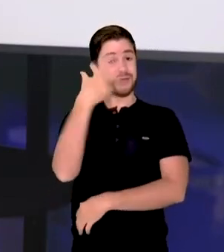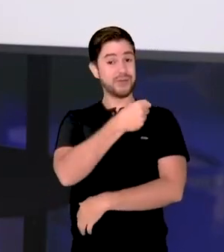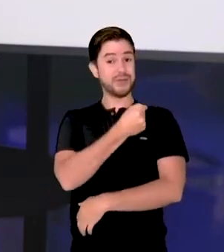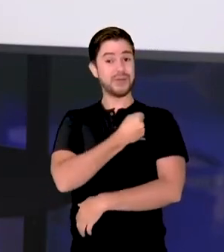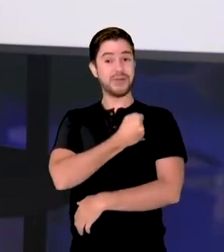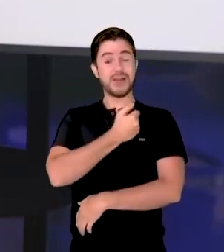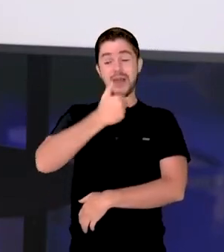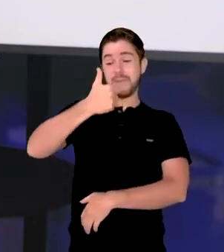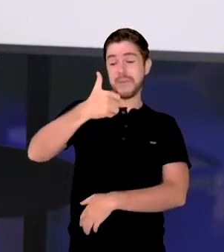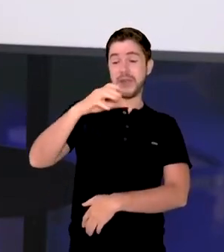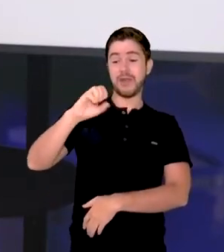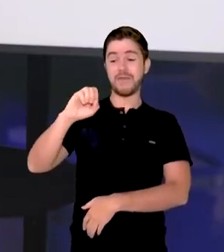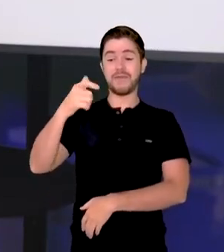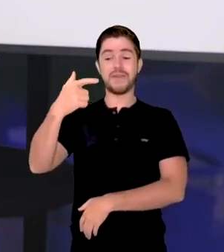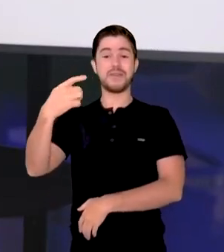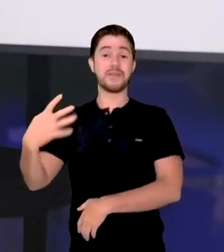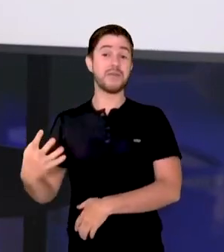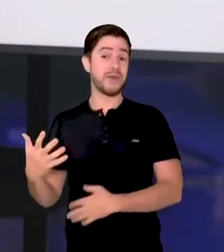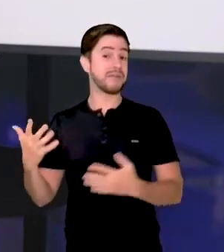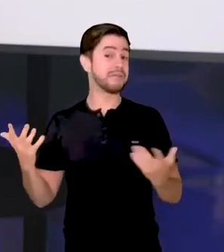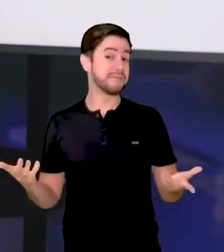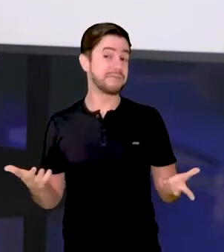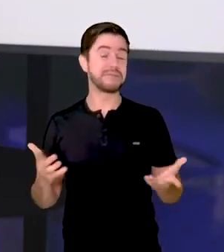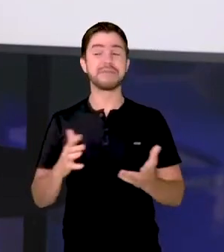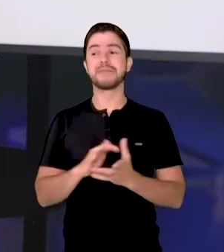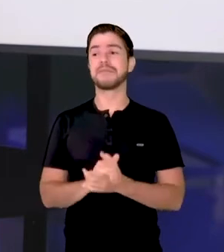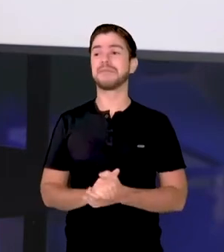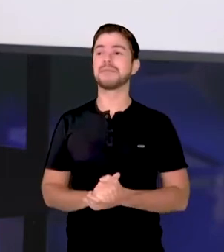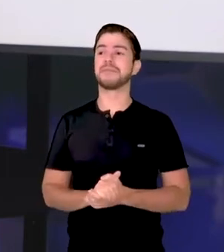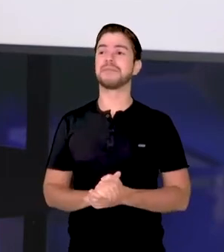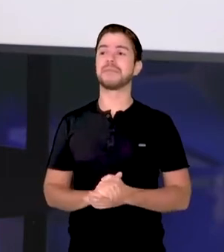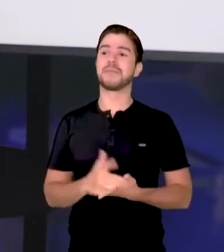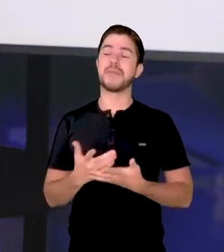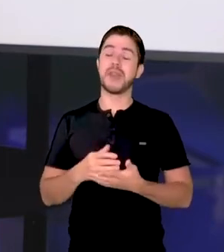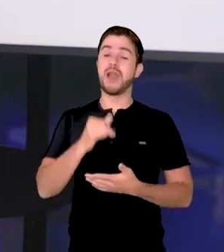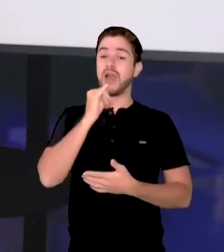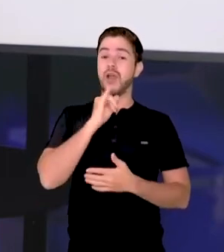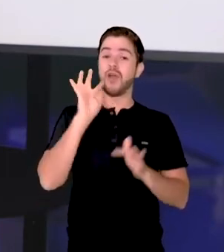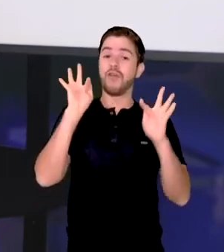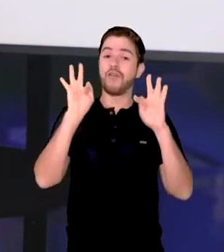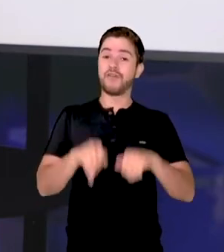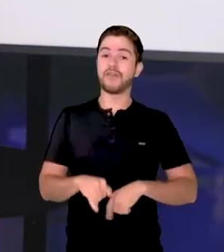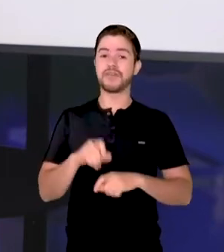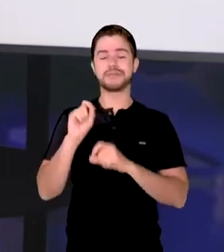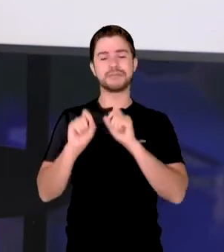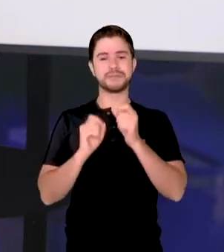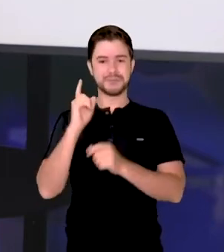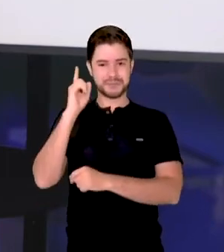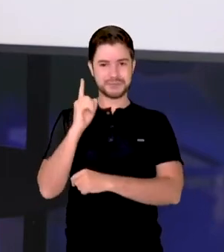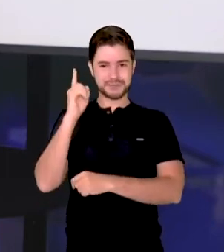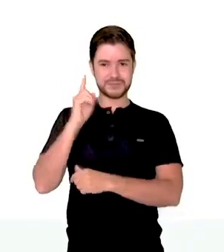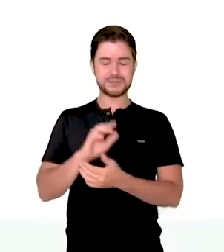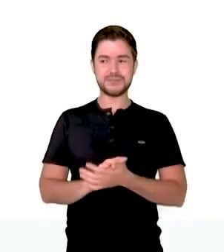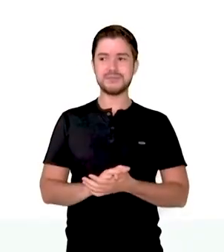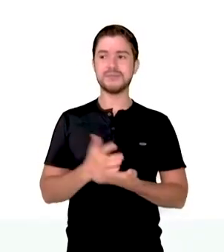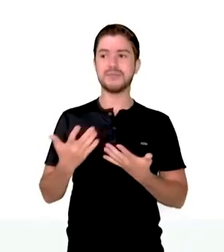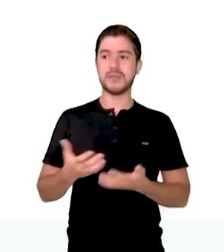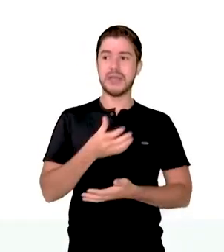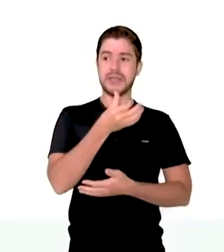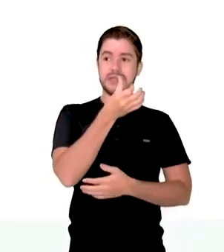como minha 24 fechado a mais um último exemplo agora para vocês a